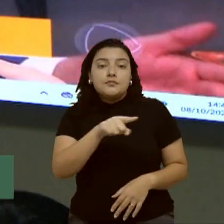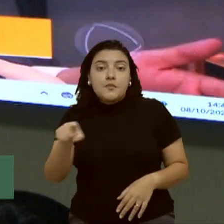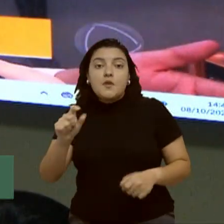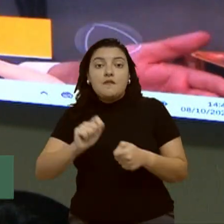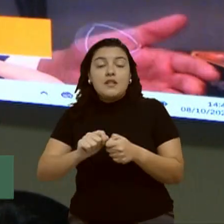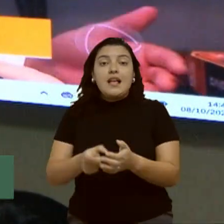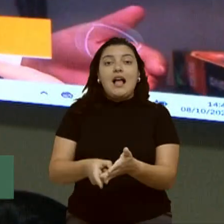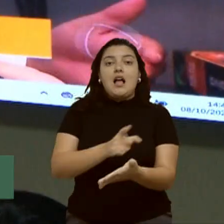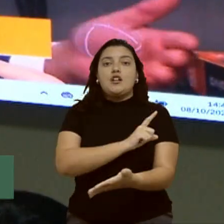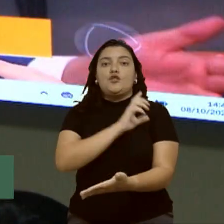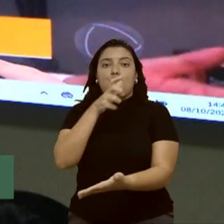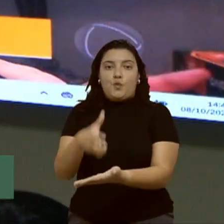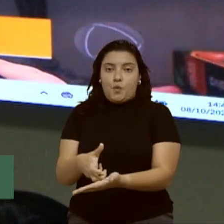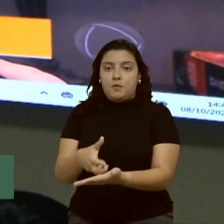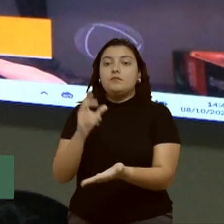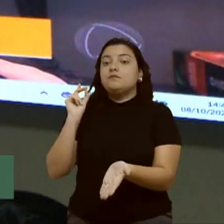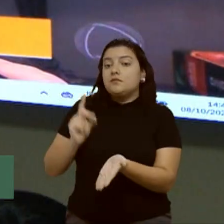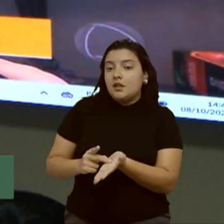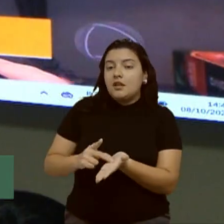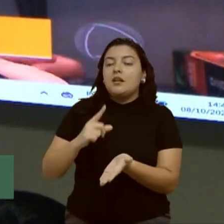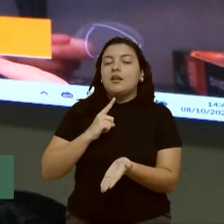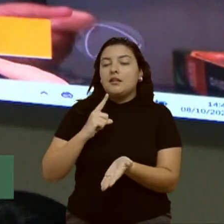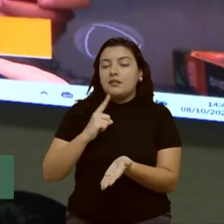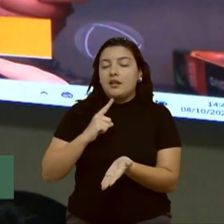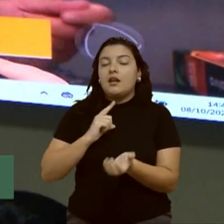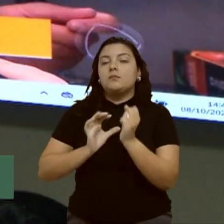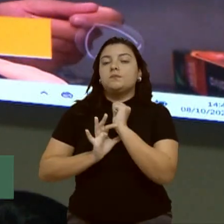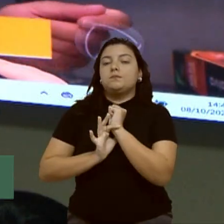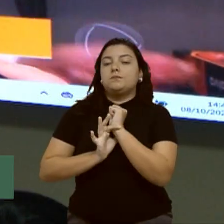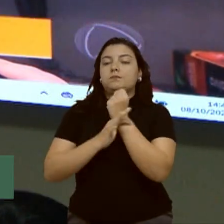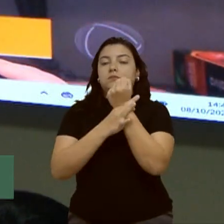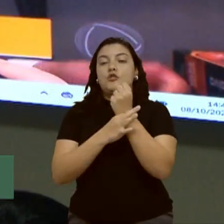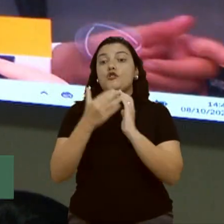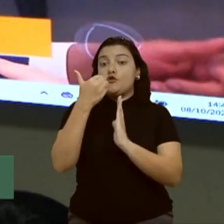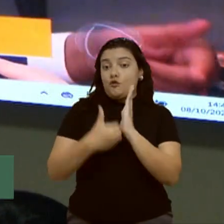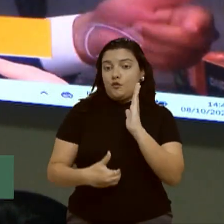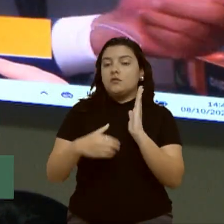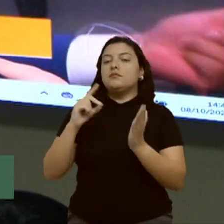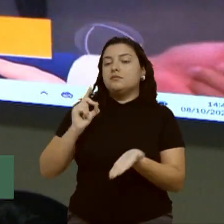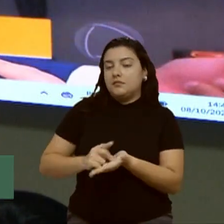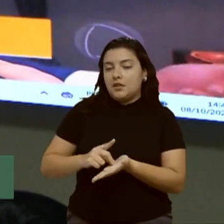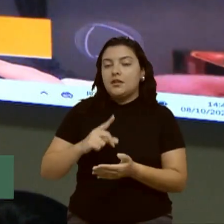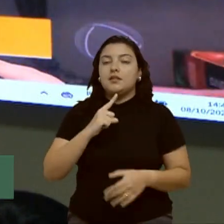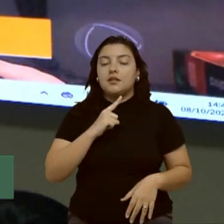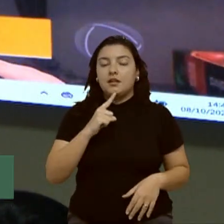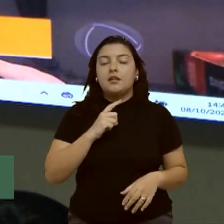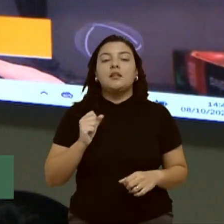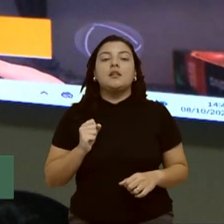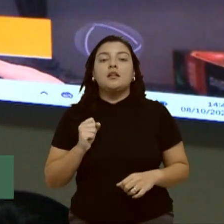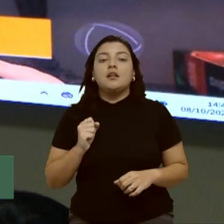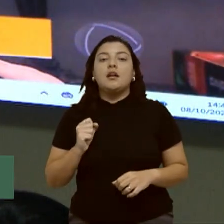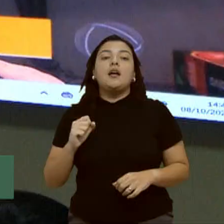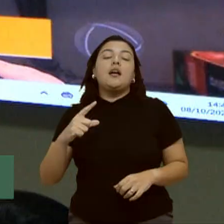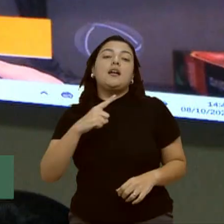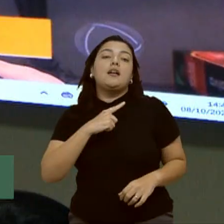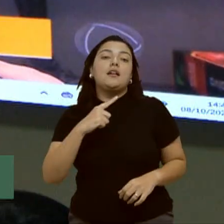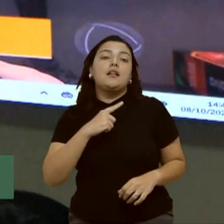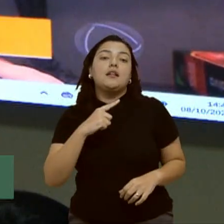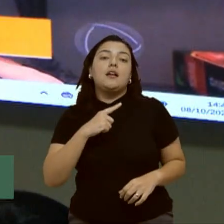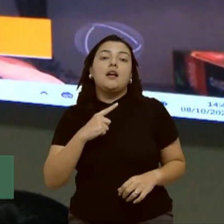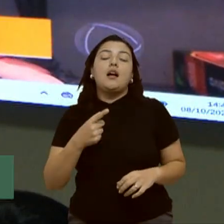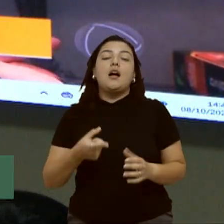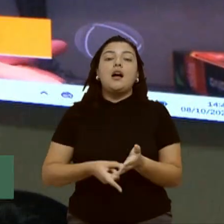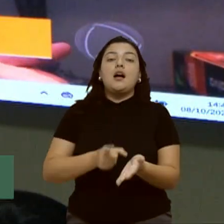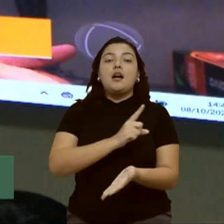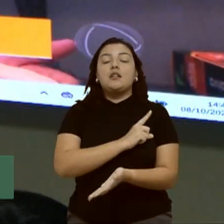essa compra e de fato tenha assegurado o desconto garantido como ofertado, ele tem de realizar